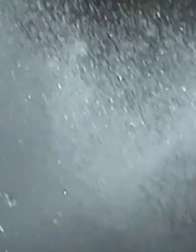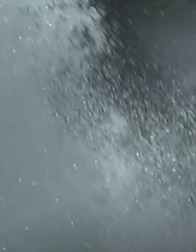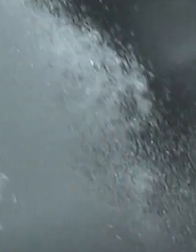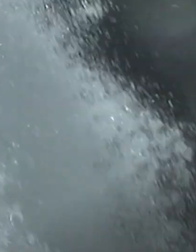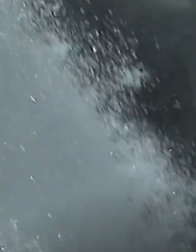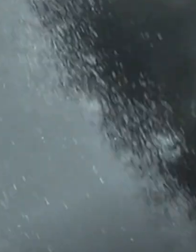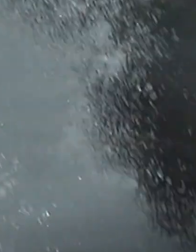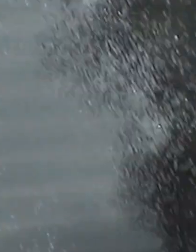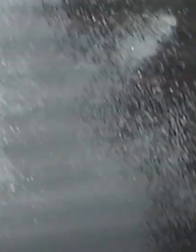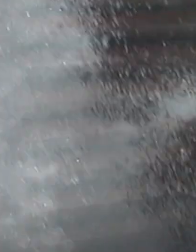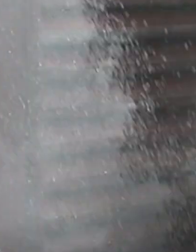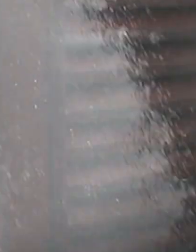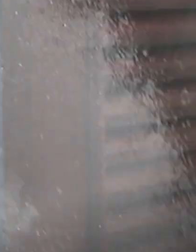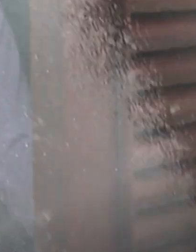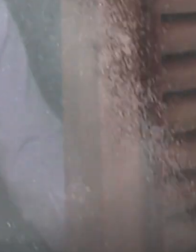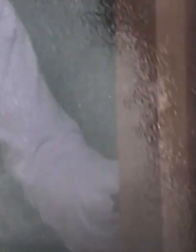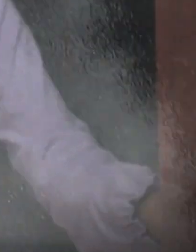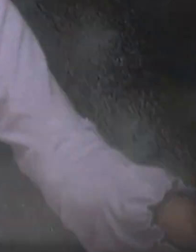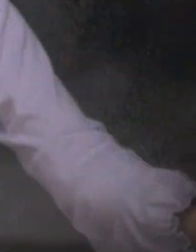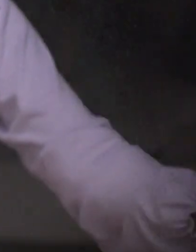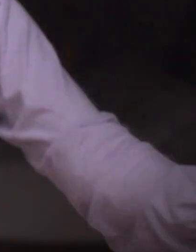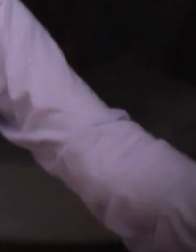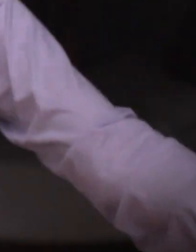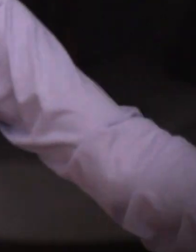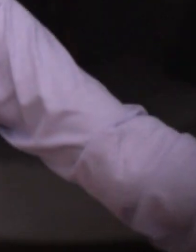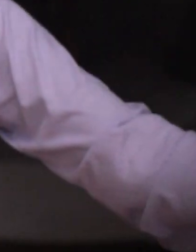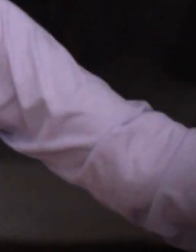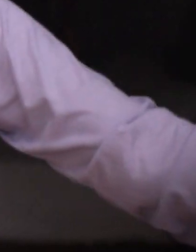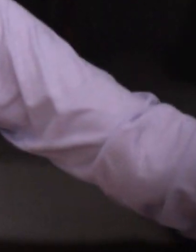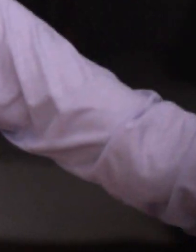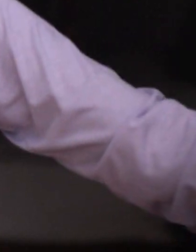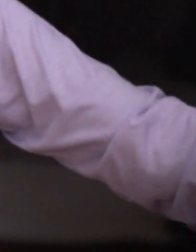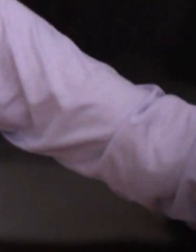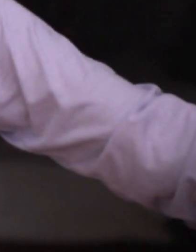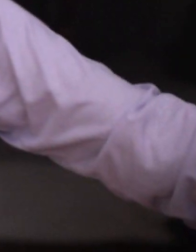Deus, derramada sobre os filhos